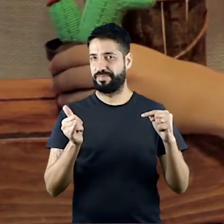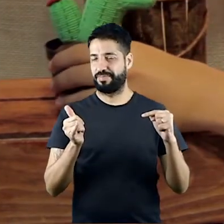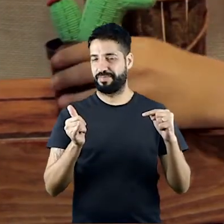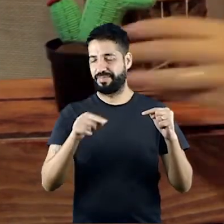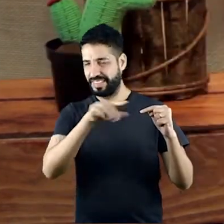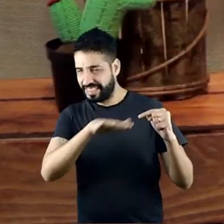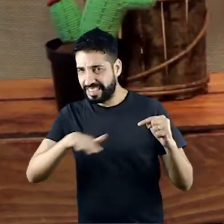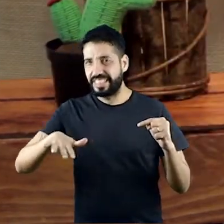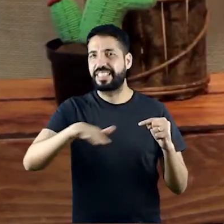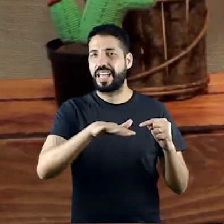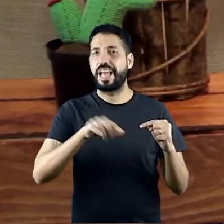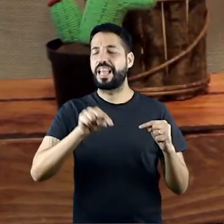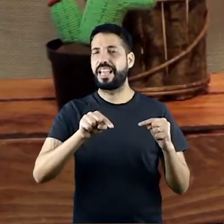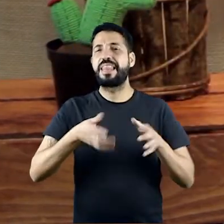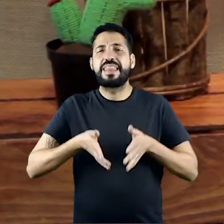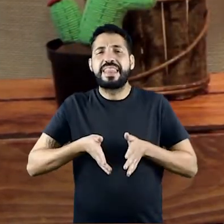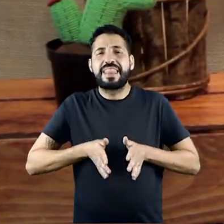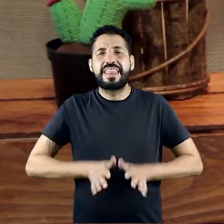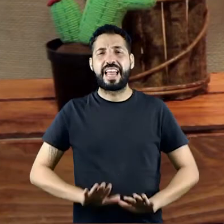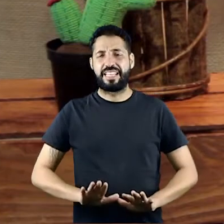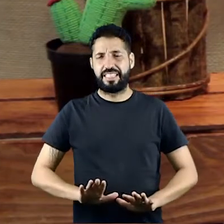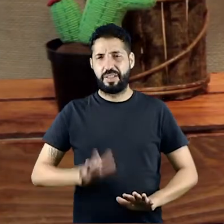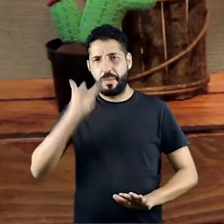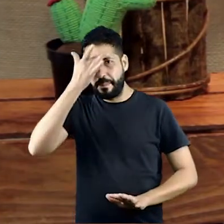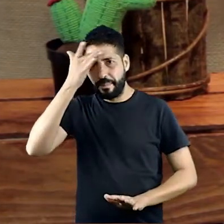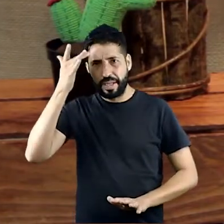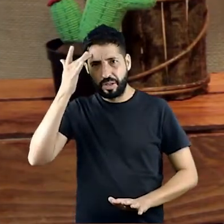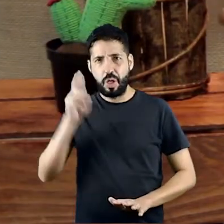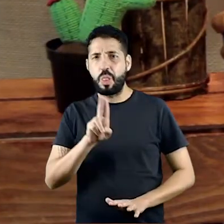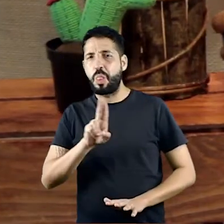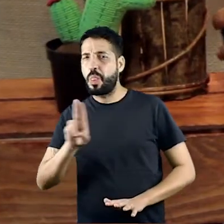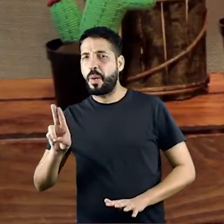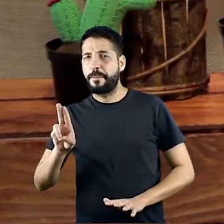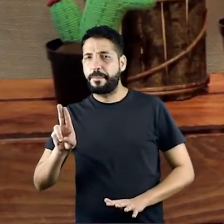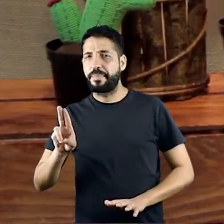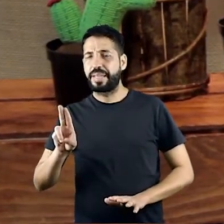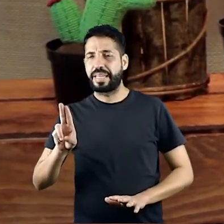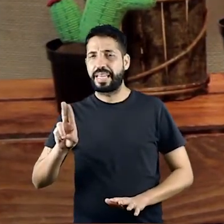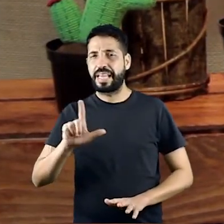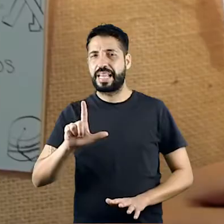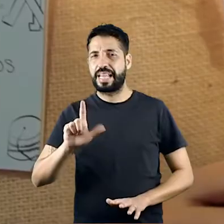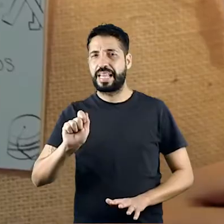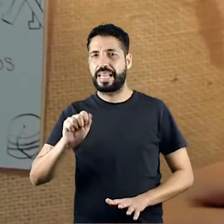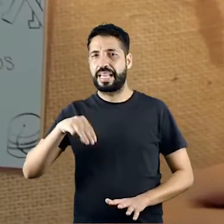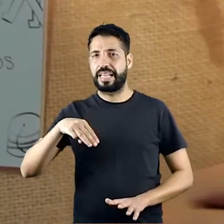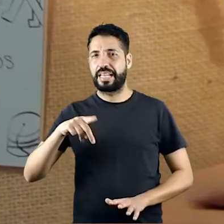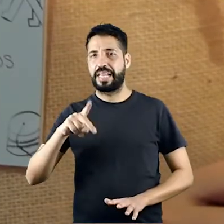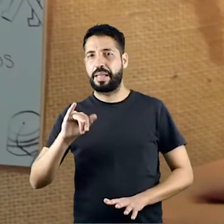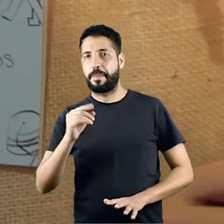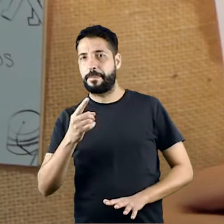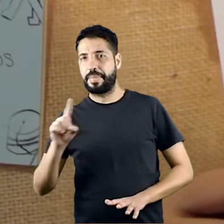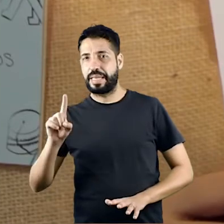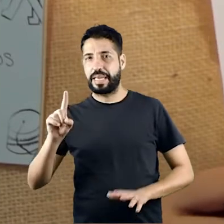Talhada no canto do Esse cartão que nasceu grafia você não lembra não